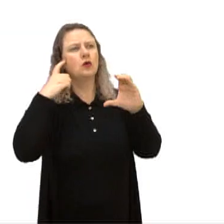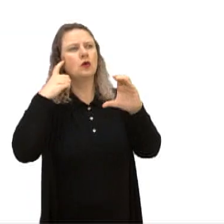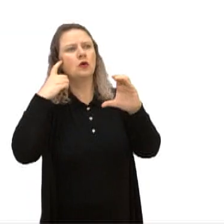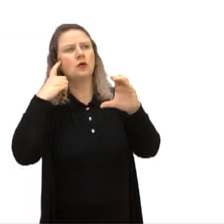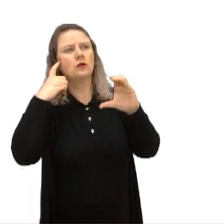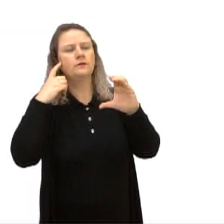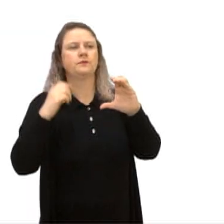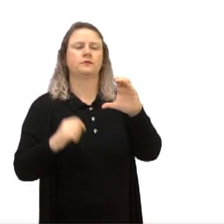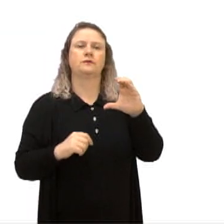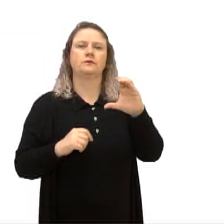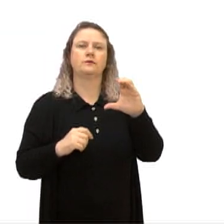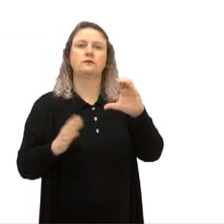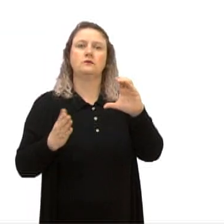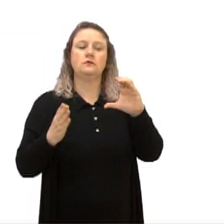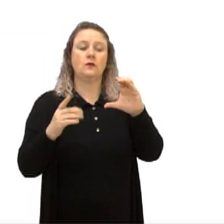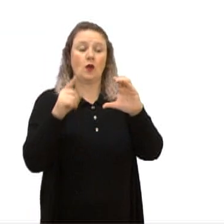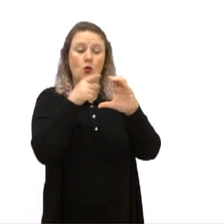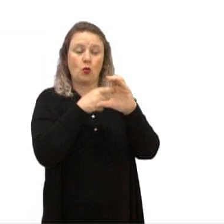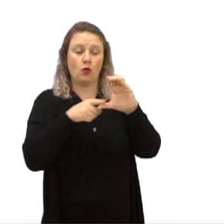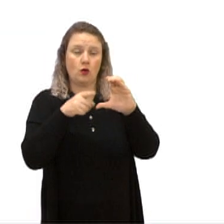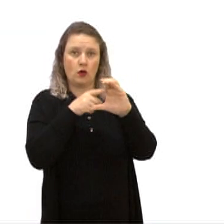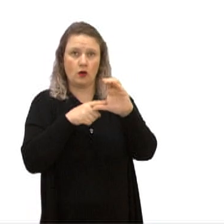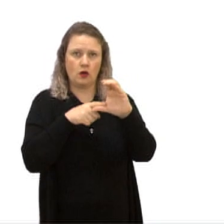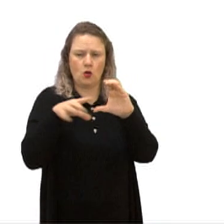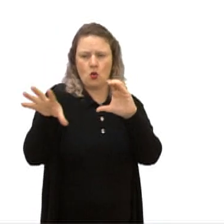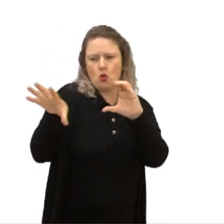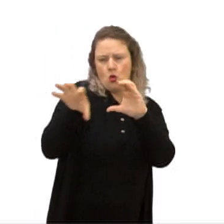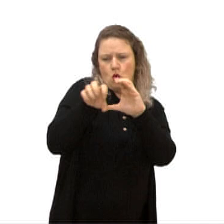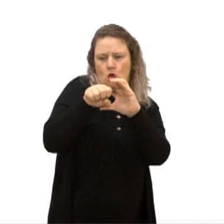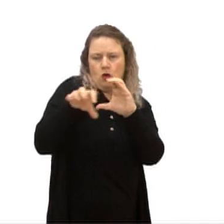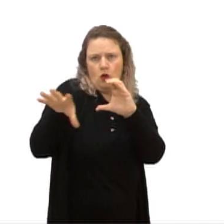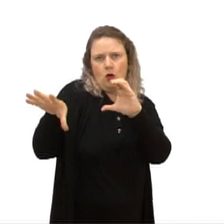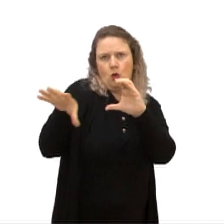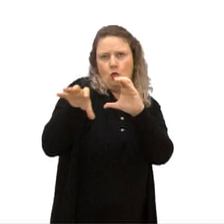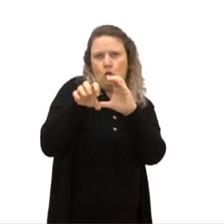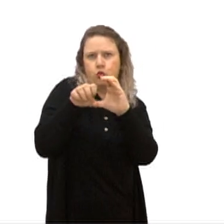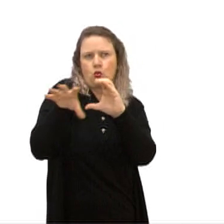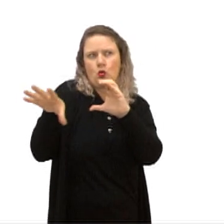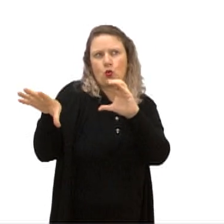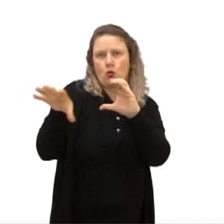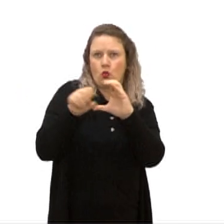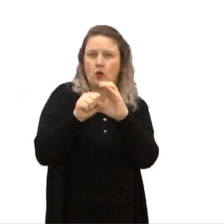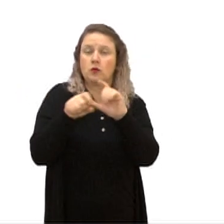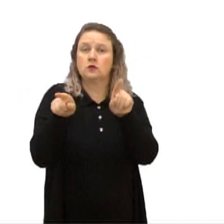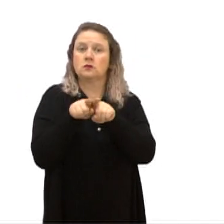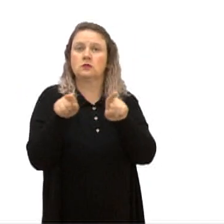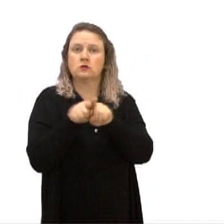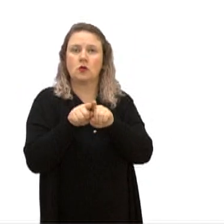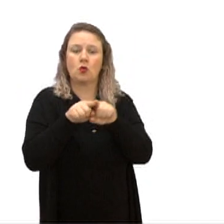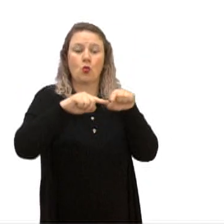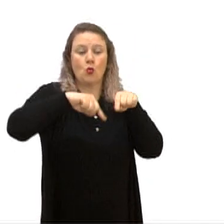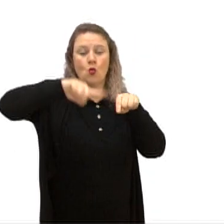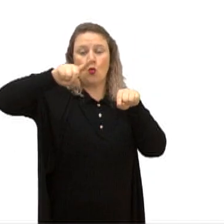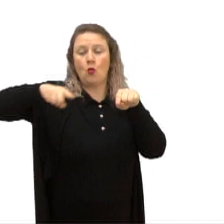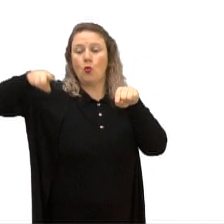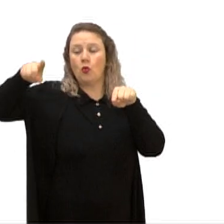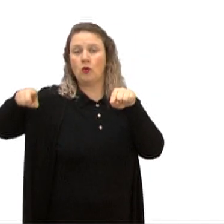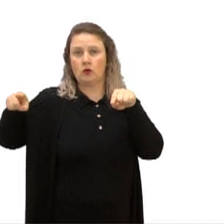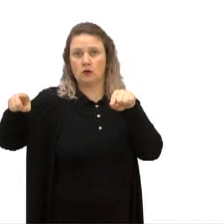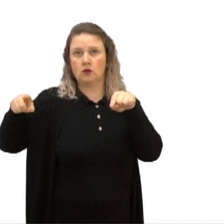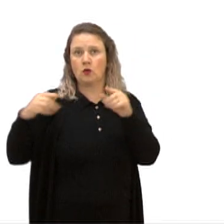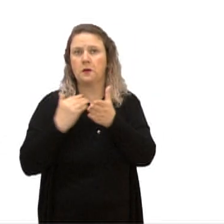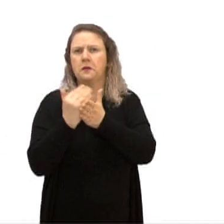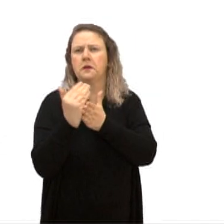no nosso ouvido. A orelha externa capta sons que chegam até ela. A detecção das ondas sonoras começa onde? Então